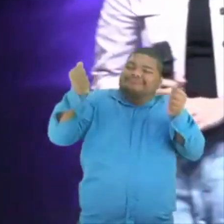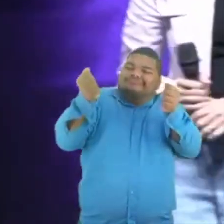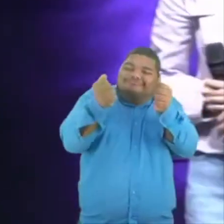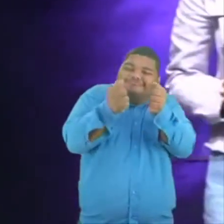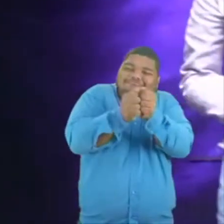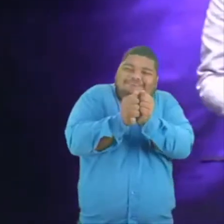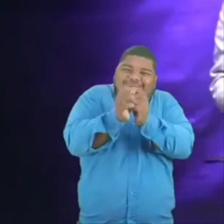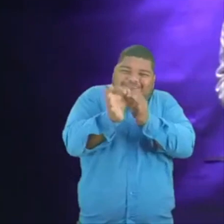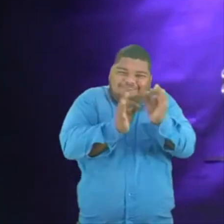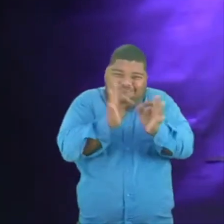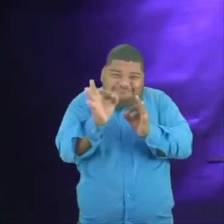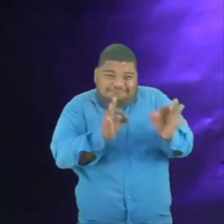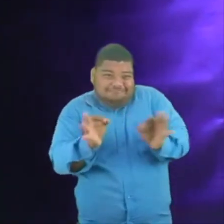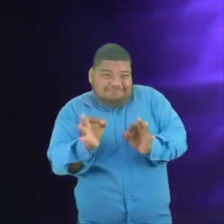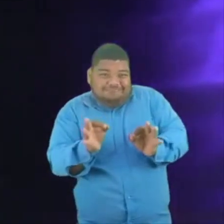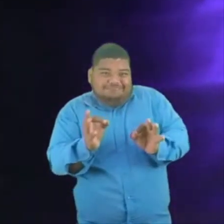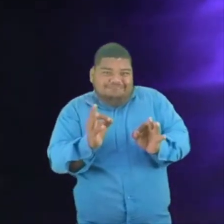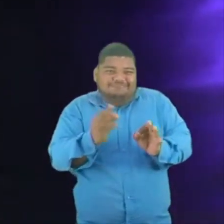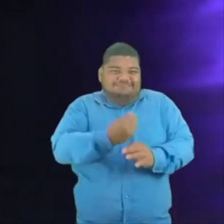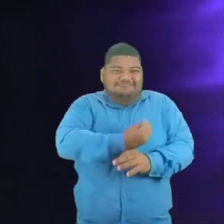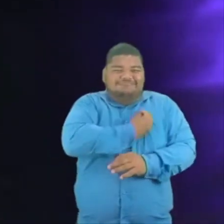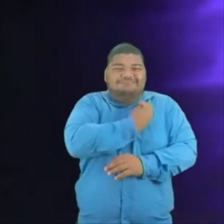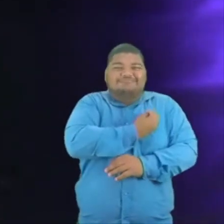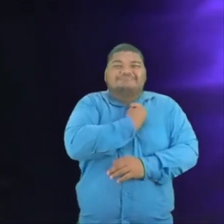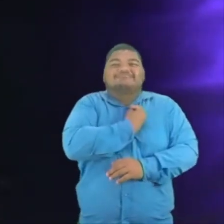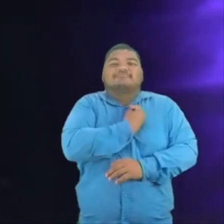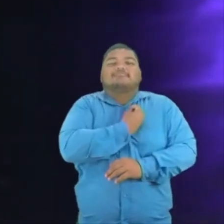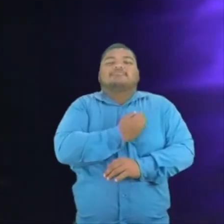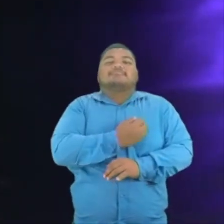no controle das nossas vidas.